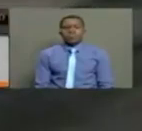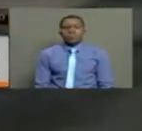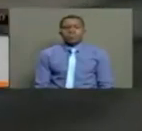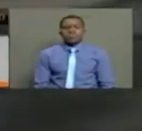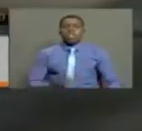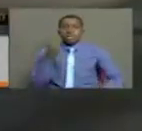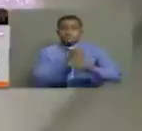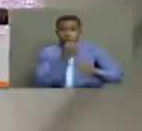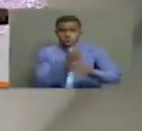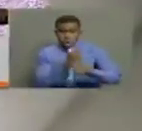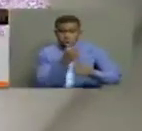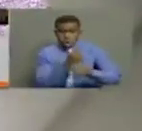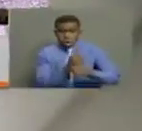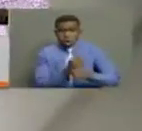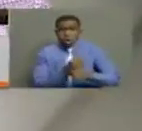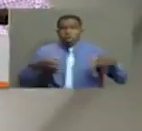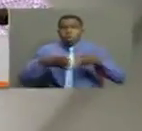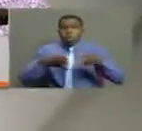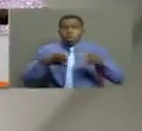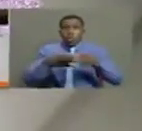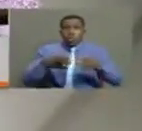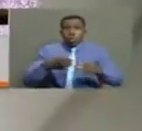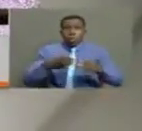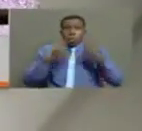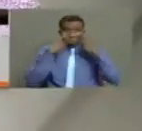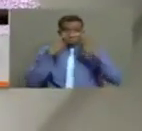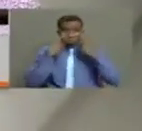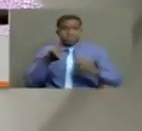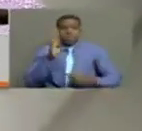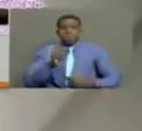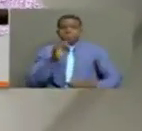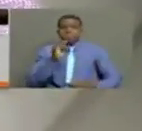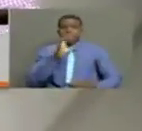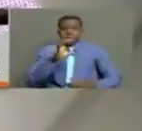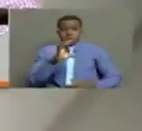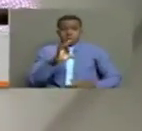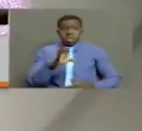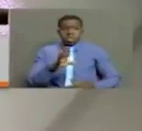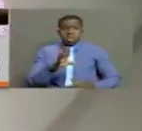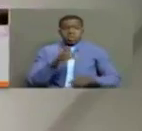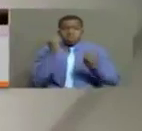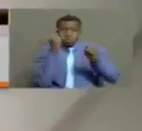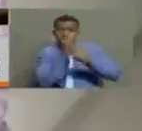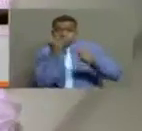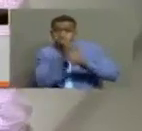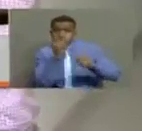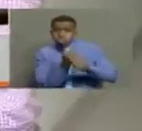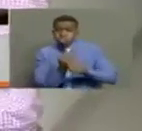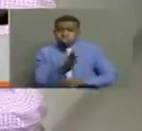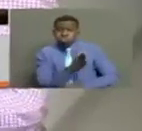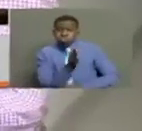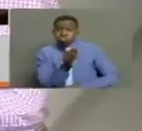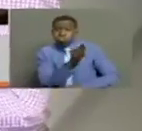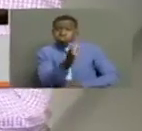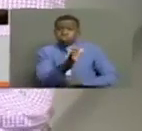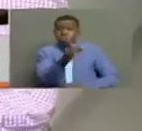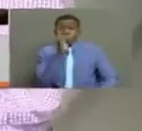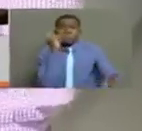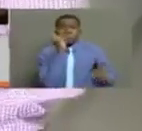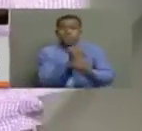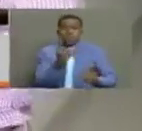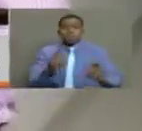a operação caranguejo dos serviços de informação e segurança de estado com Sic veio dar a este